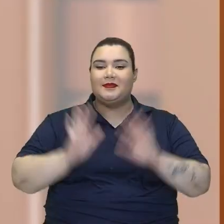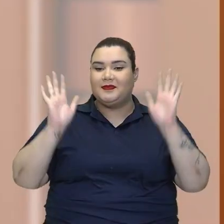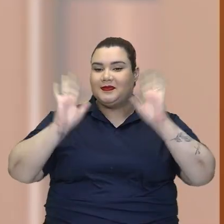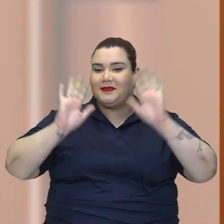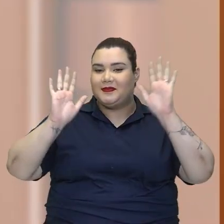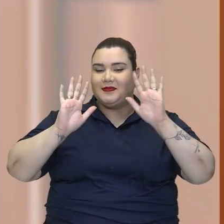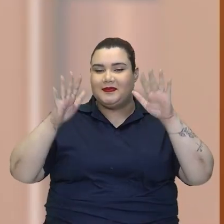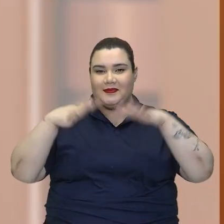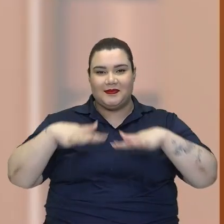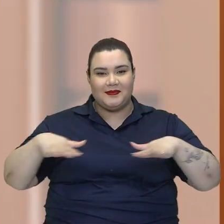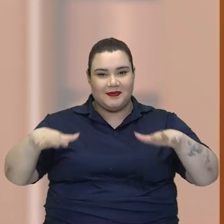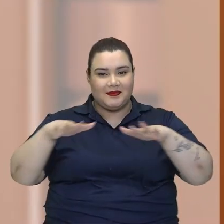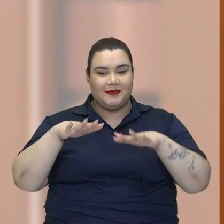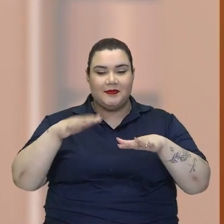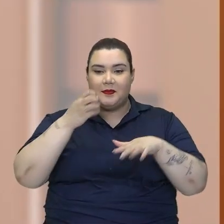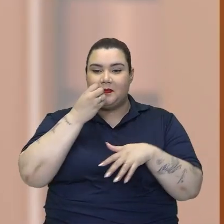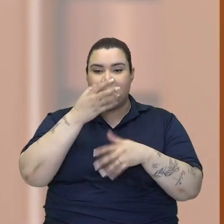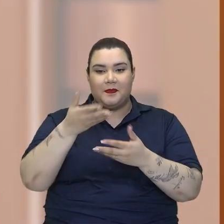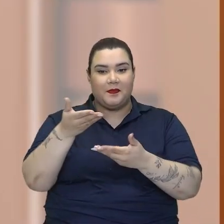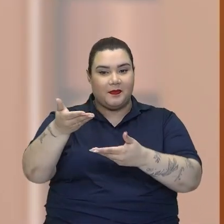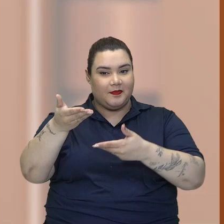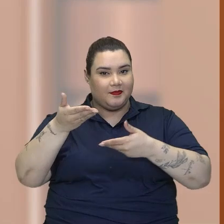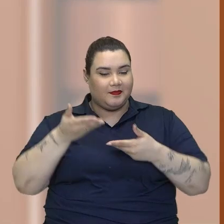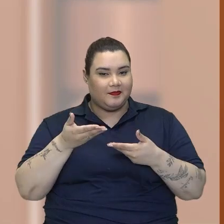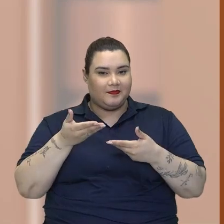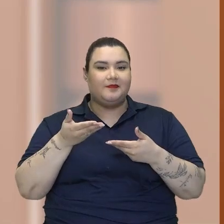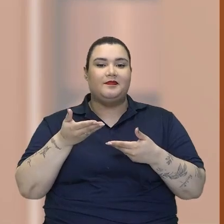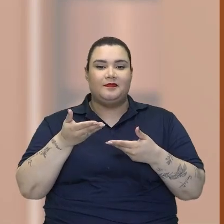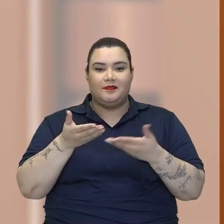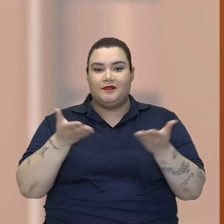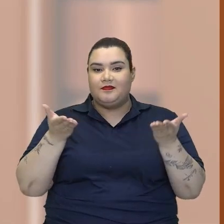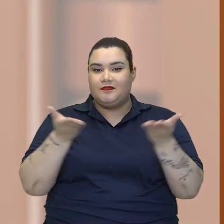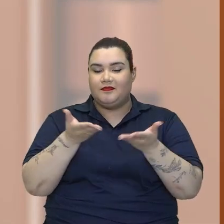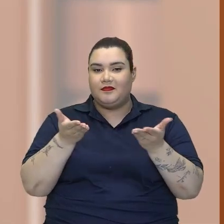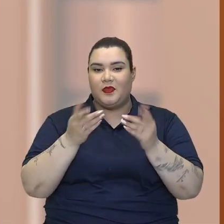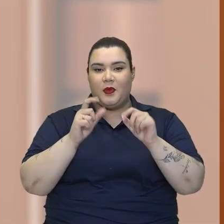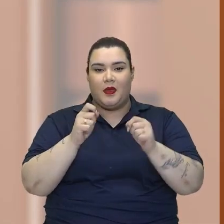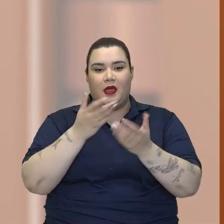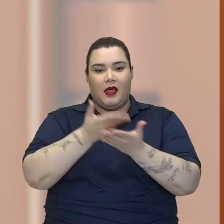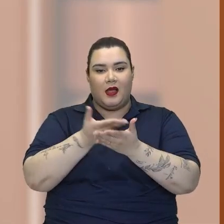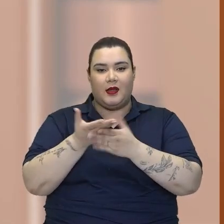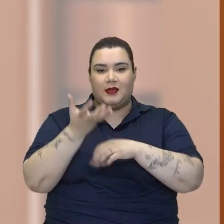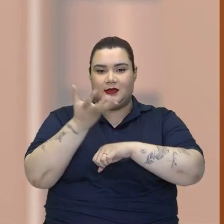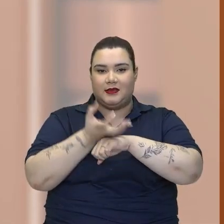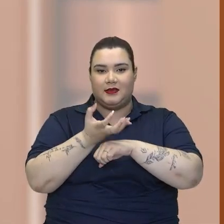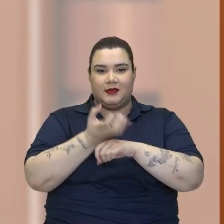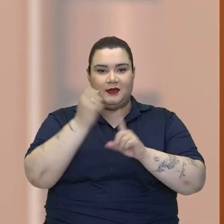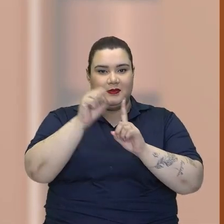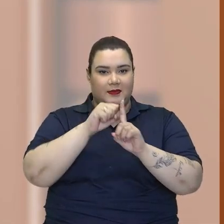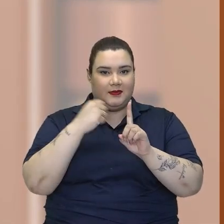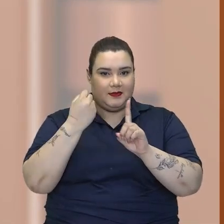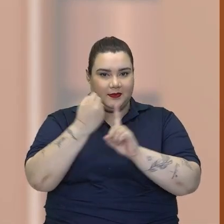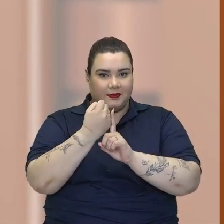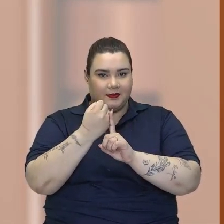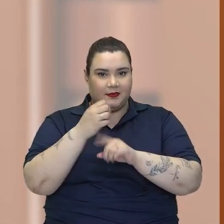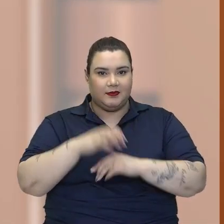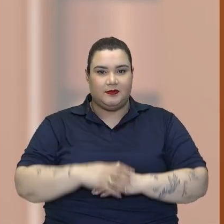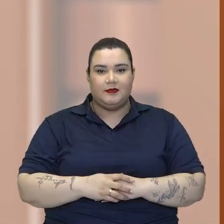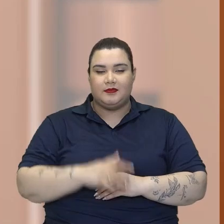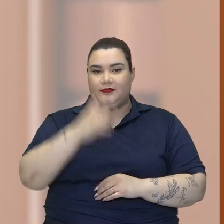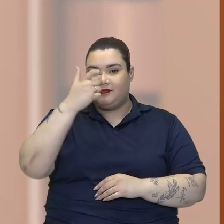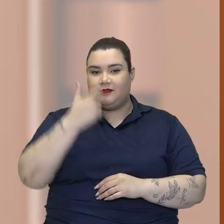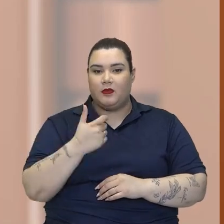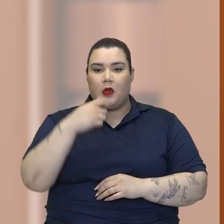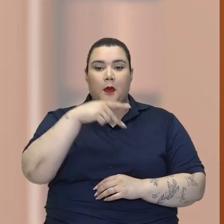Olá, estudantes! Sejam bem-vindos e bem-vindas ao componente curricular Sociologia. Eu sou o